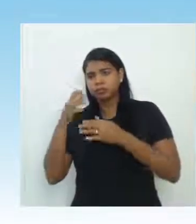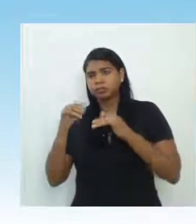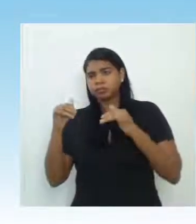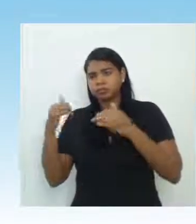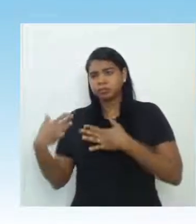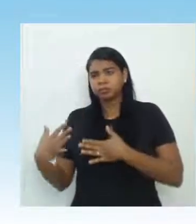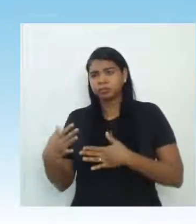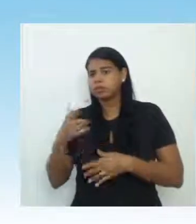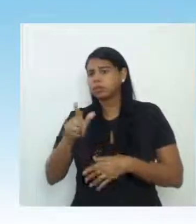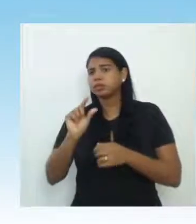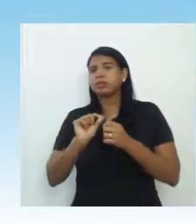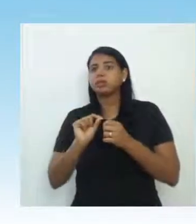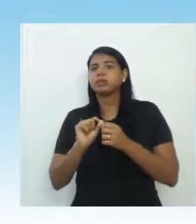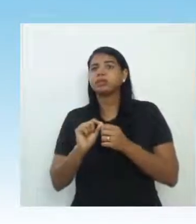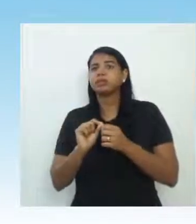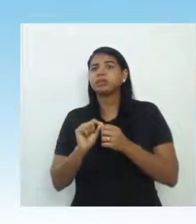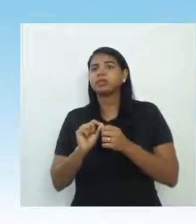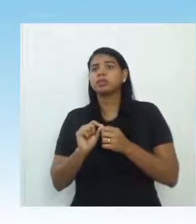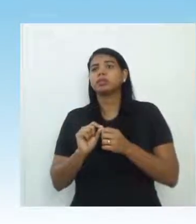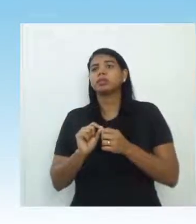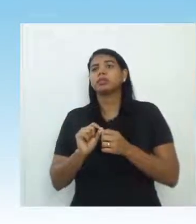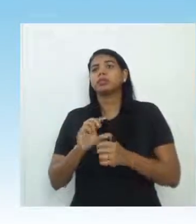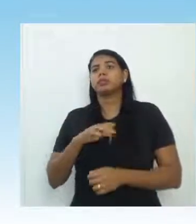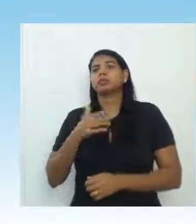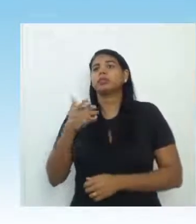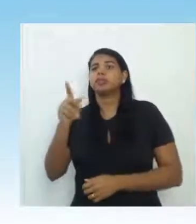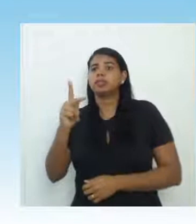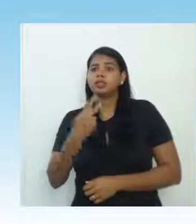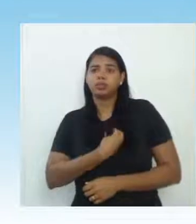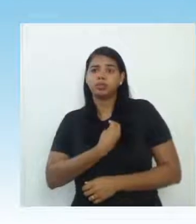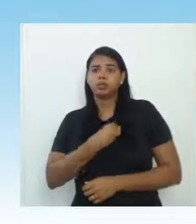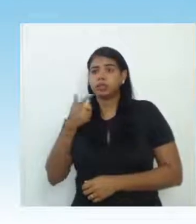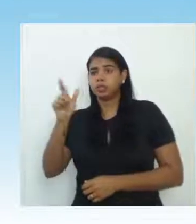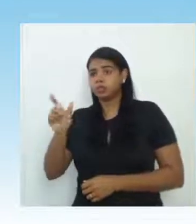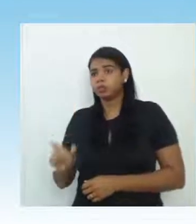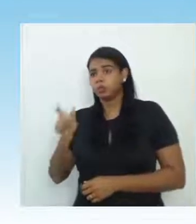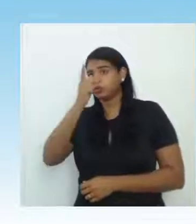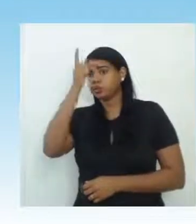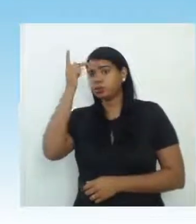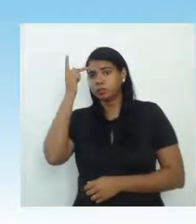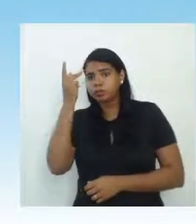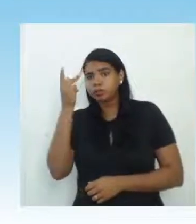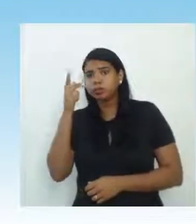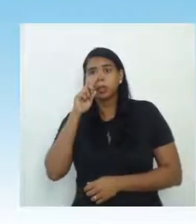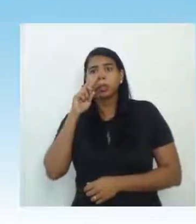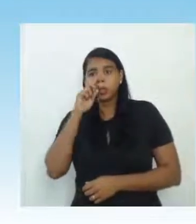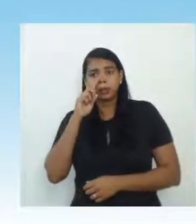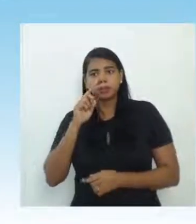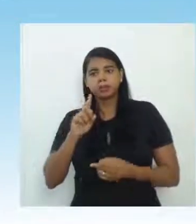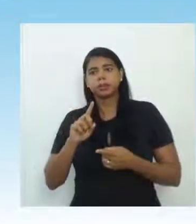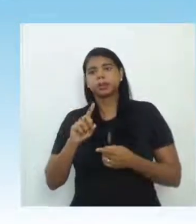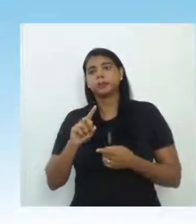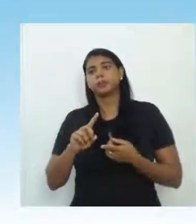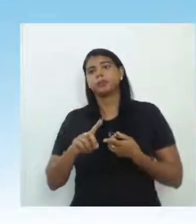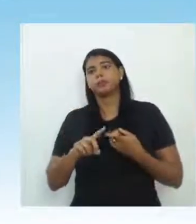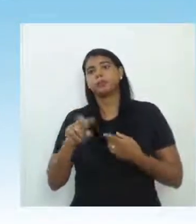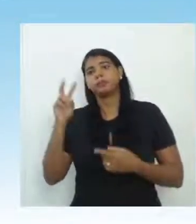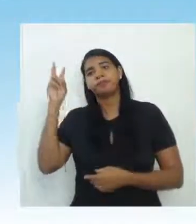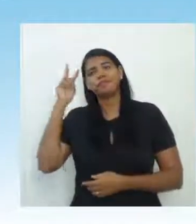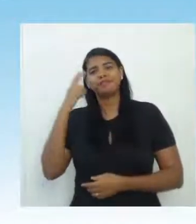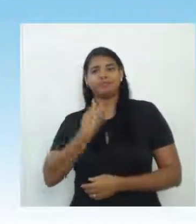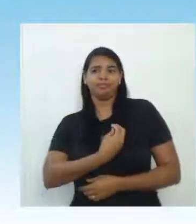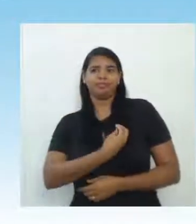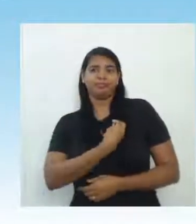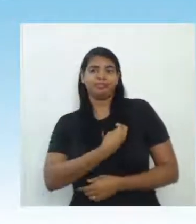faça isso. Por quê? Porque você vai se colocar em risco e colocar a vida de outras pessoas em risco também, né? Lembrando que a vida é